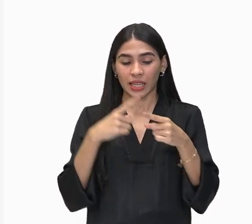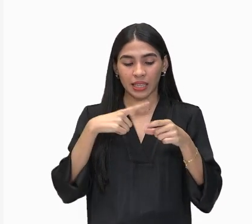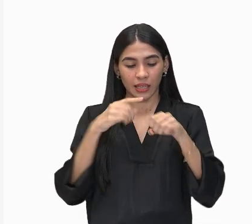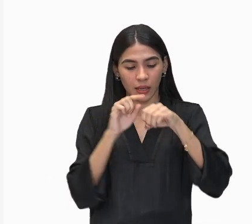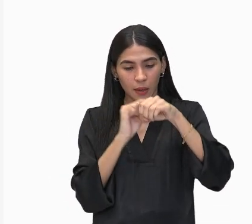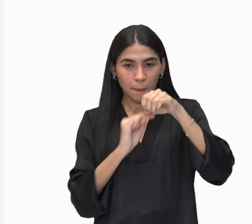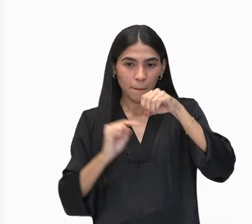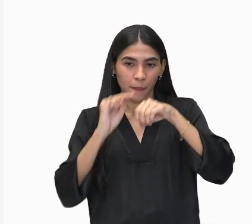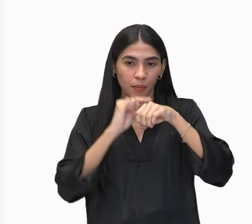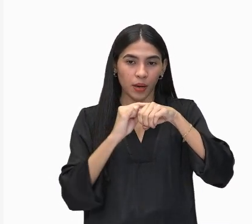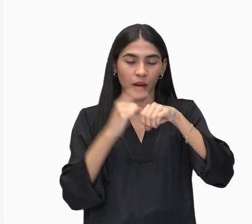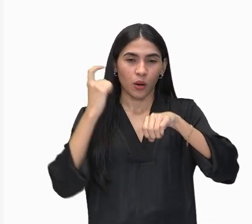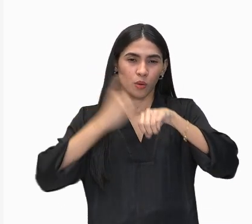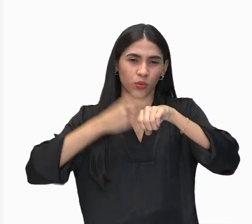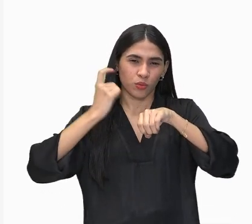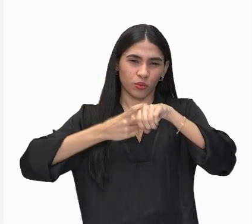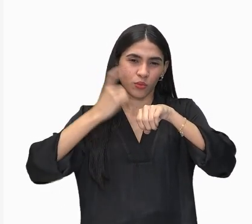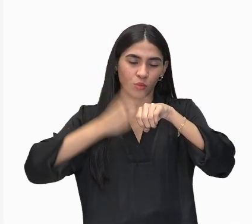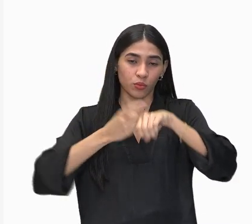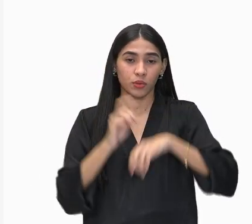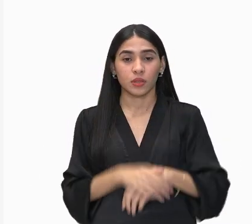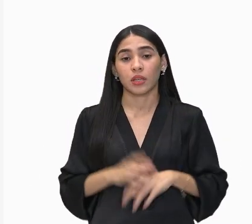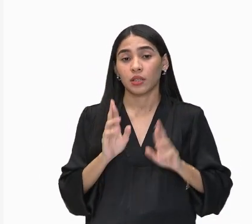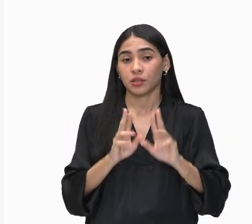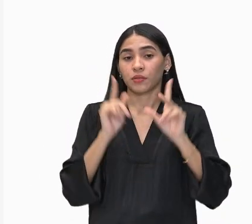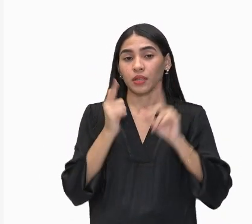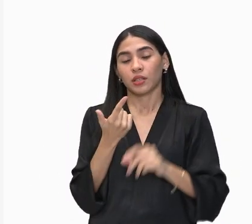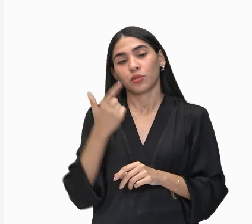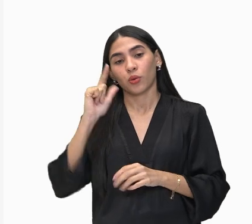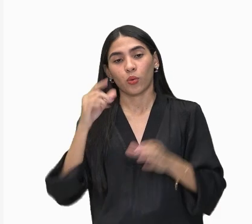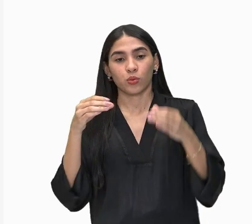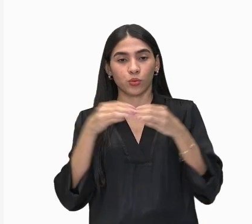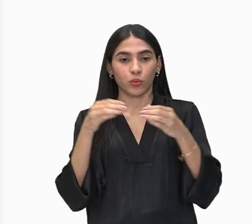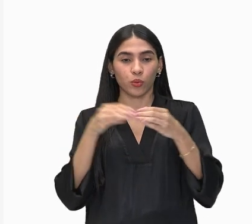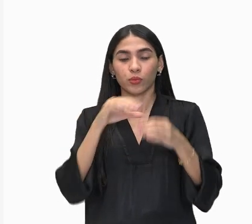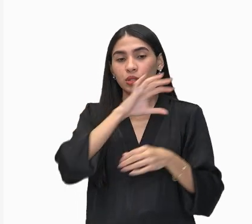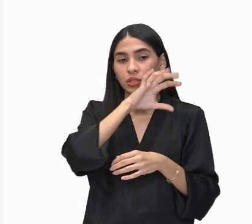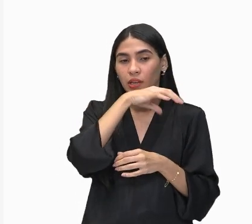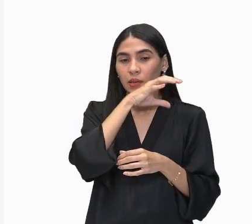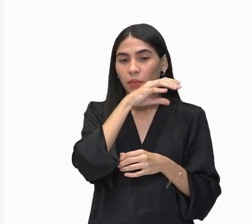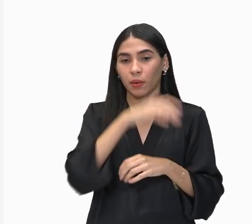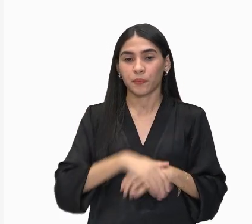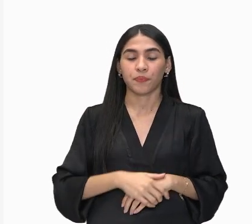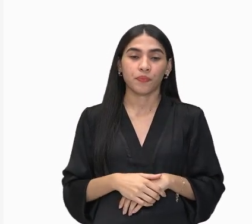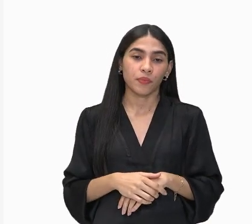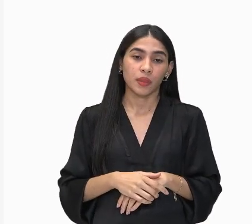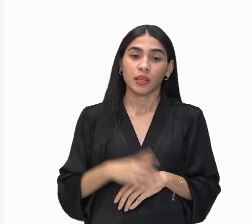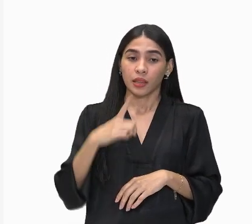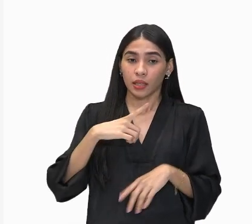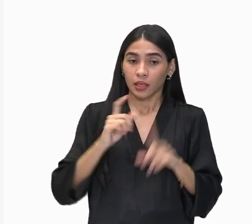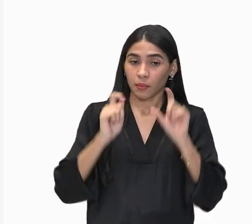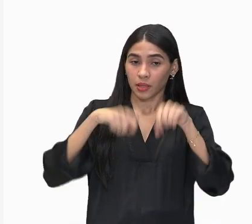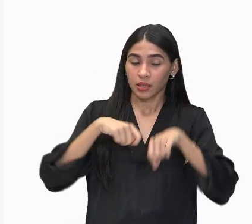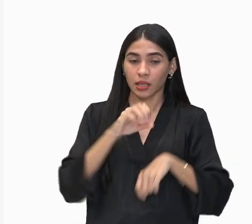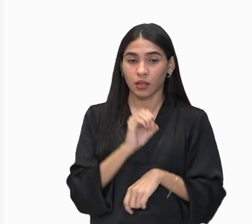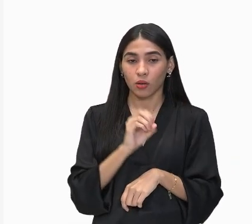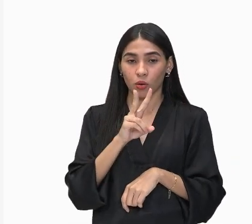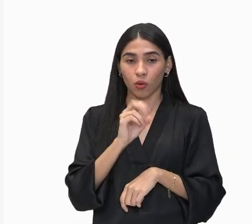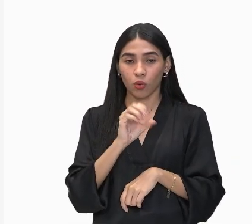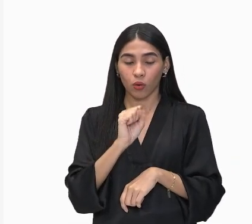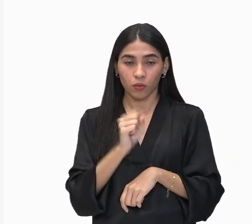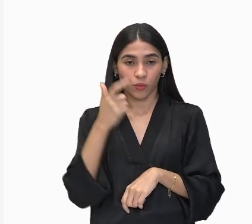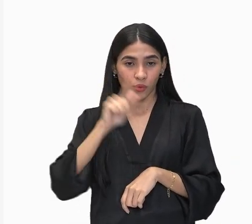para diferenciar os outros animais que vimos anteriormente, que possuem também, dentro do seu ciclo de